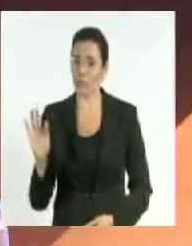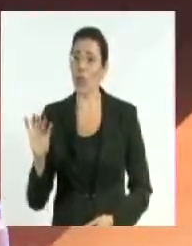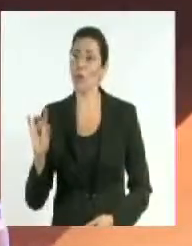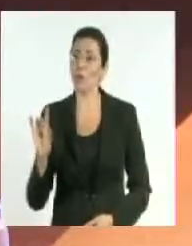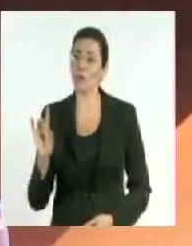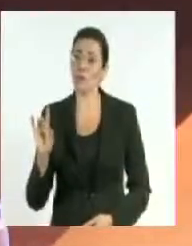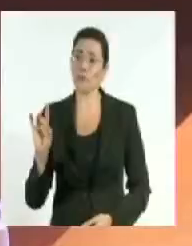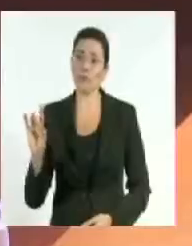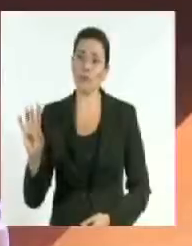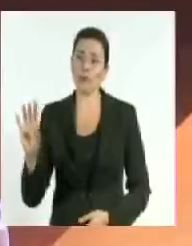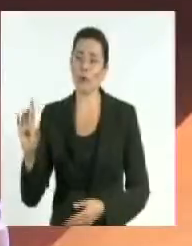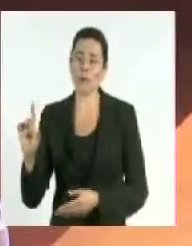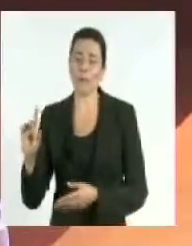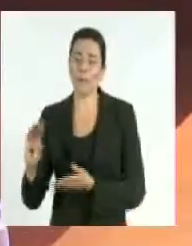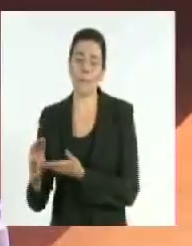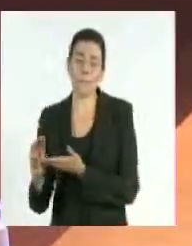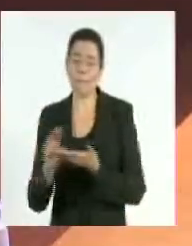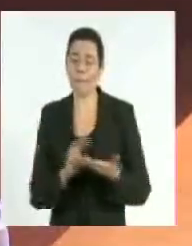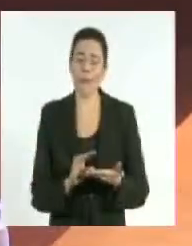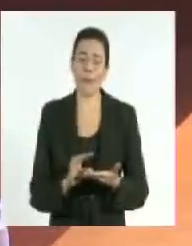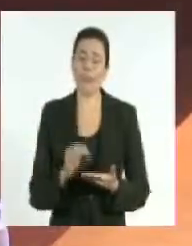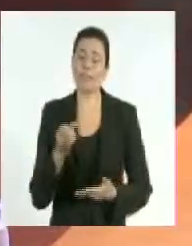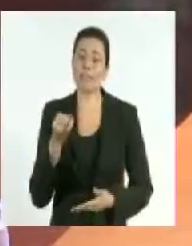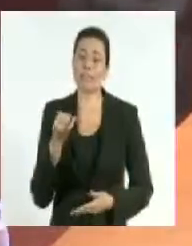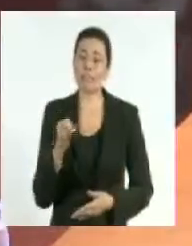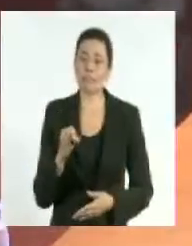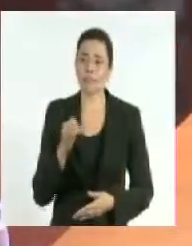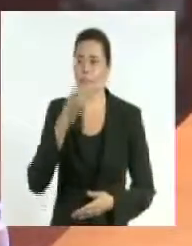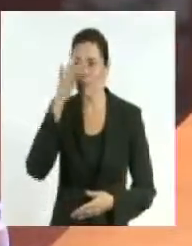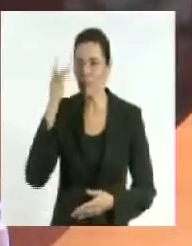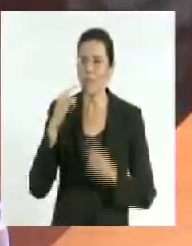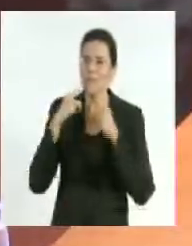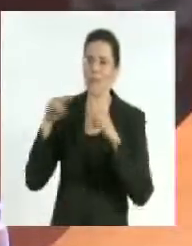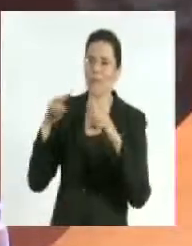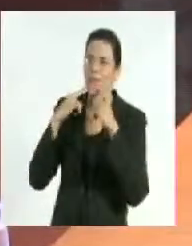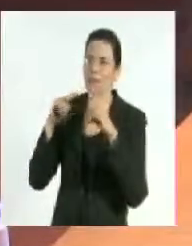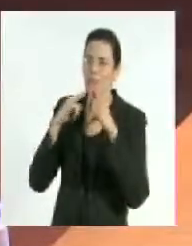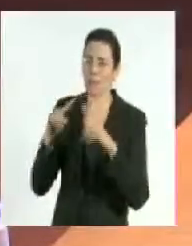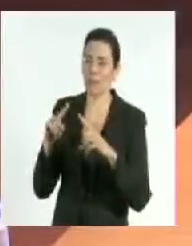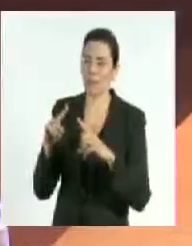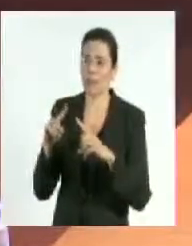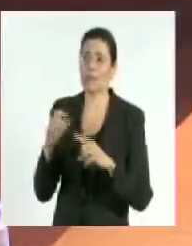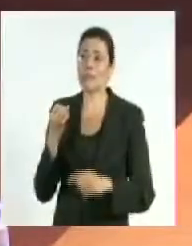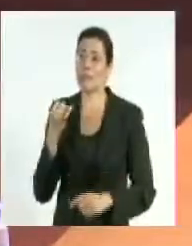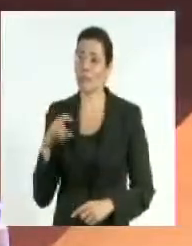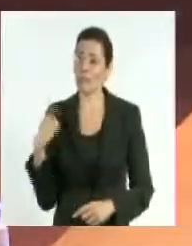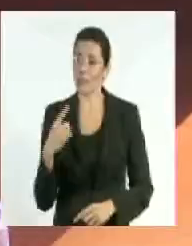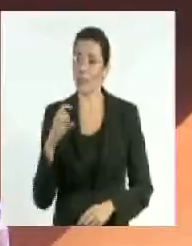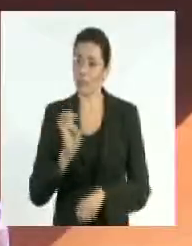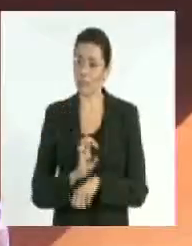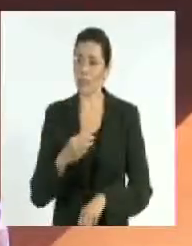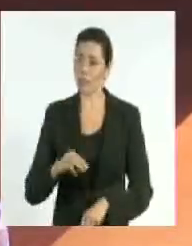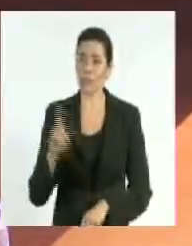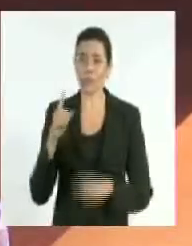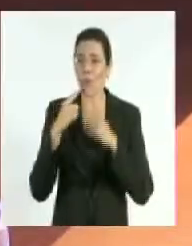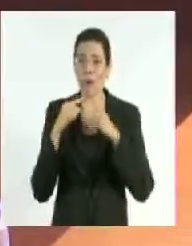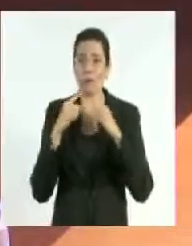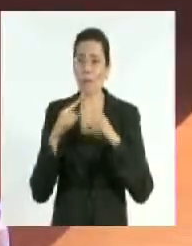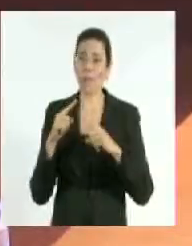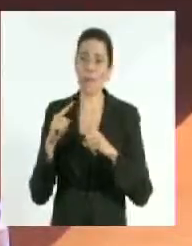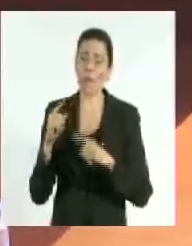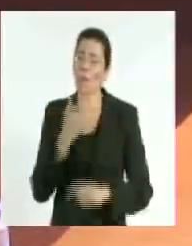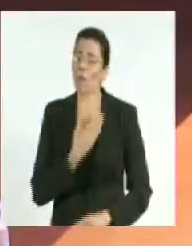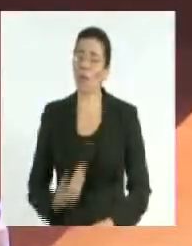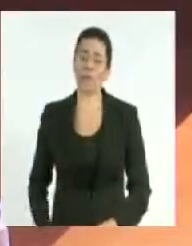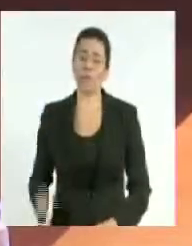e não para aqueles que ficam em silêncio, como se estivesse aceitando os mortos a situação que nós estamos vivenciando.